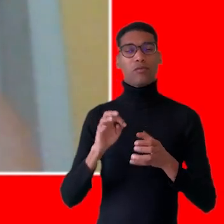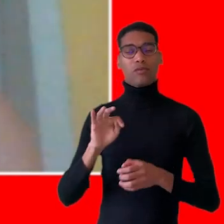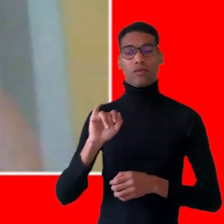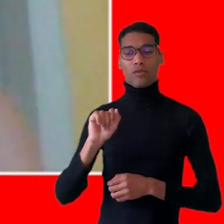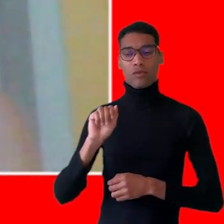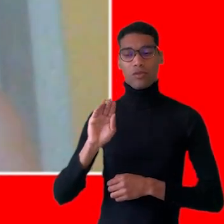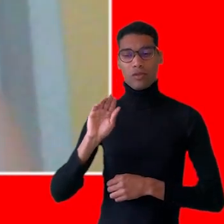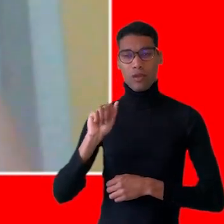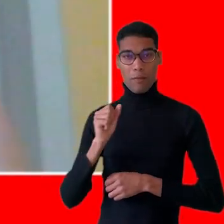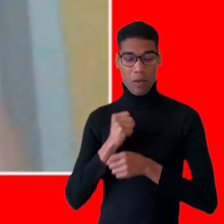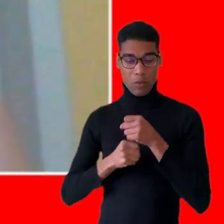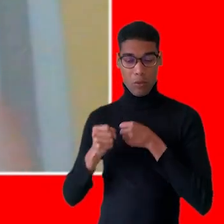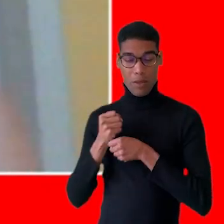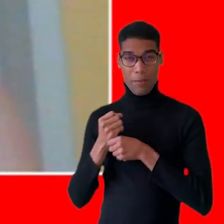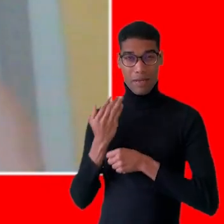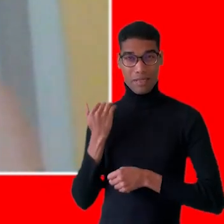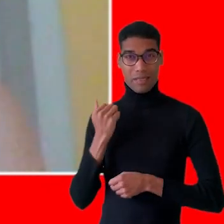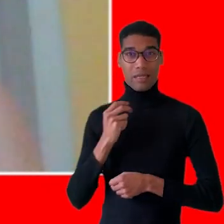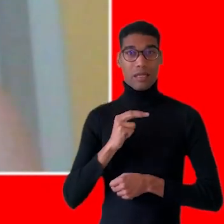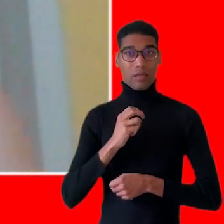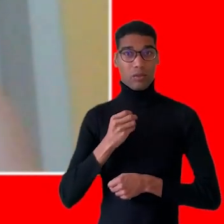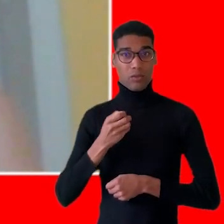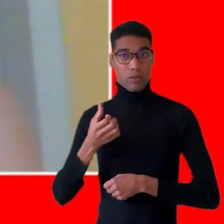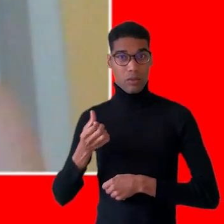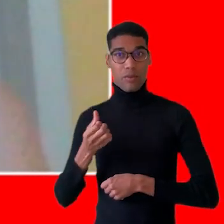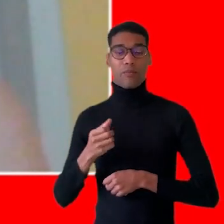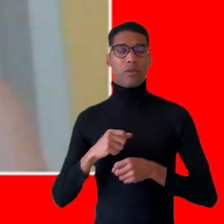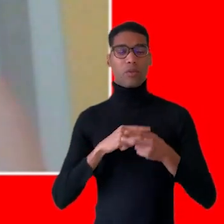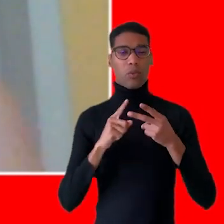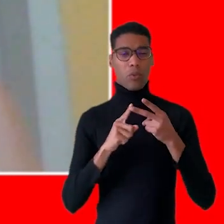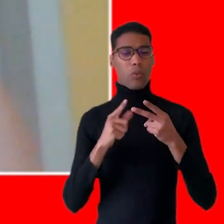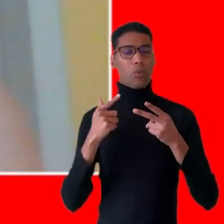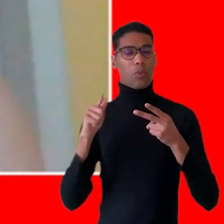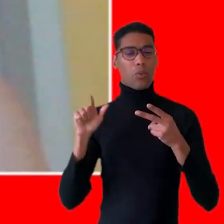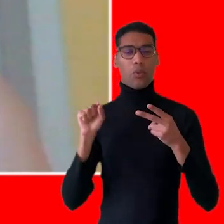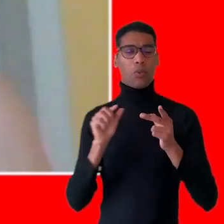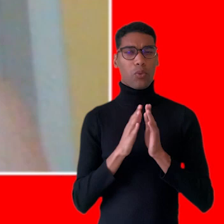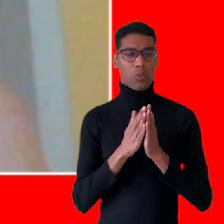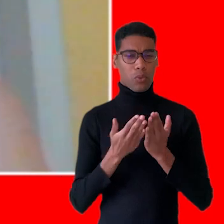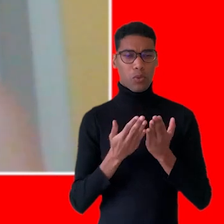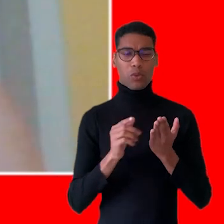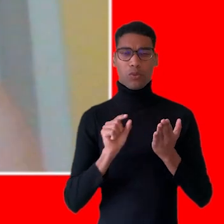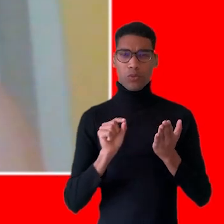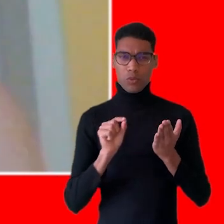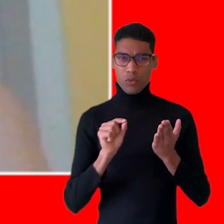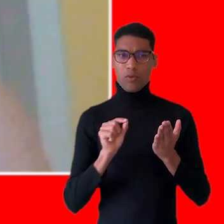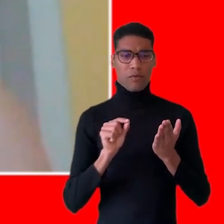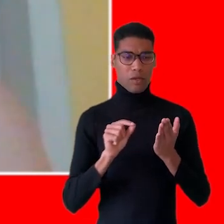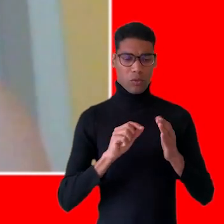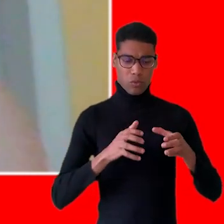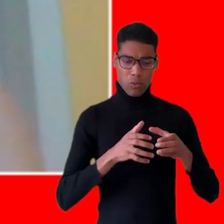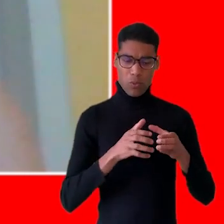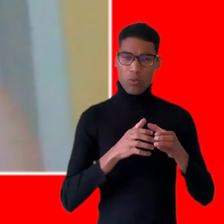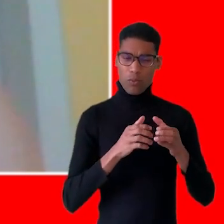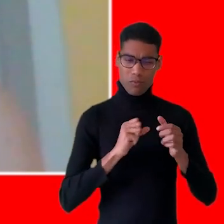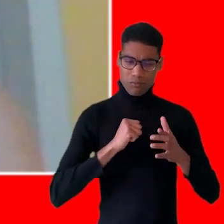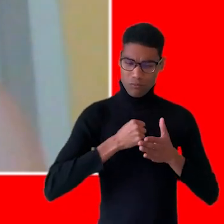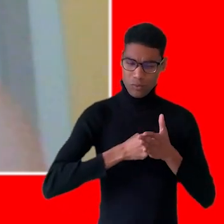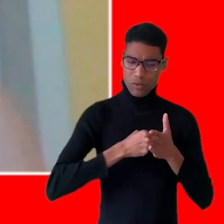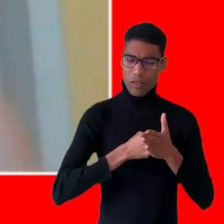do Terreiro aos Palcos, de 2006, e Povo Xambá Resiste. 80 anos da repressão aos terreiros em Pernambuco